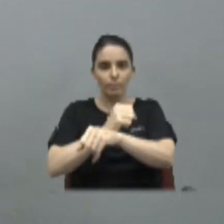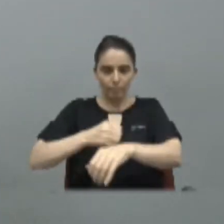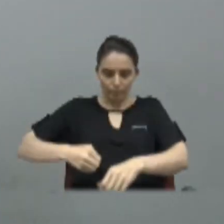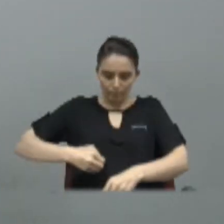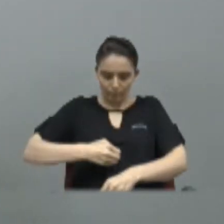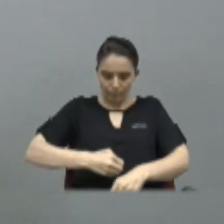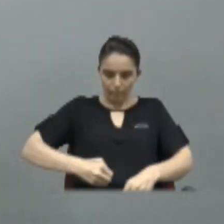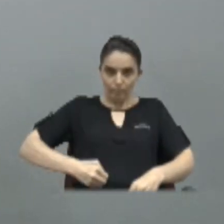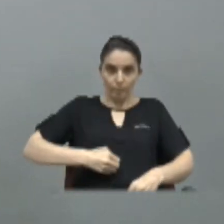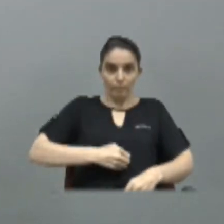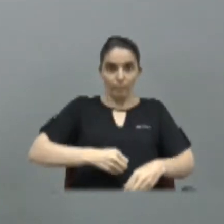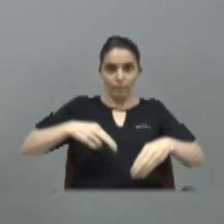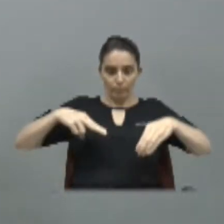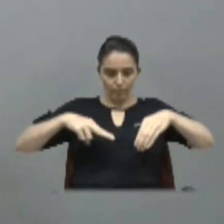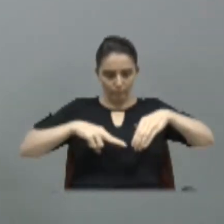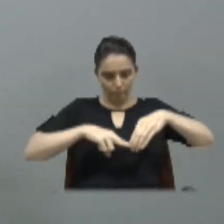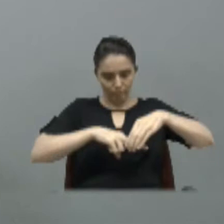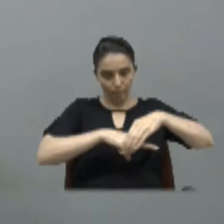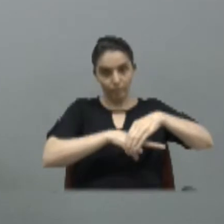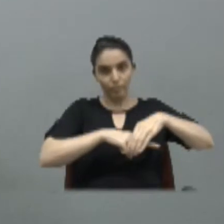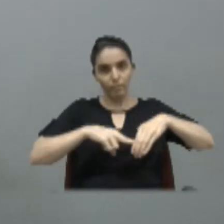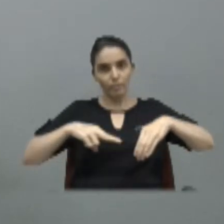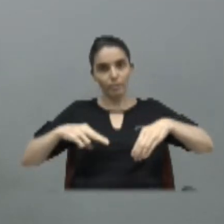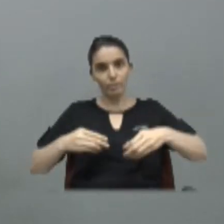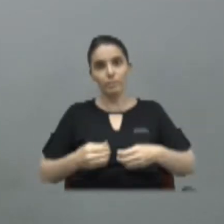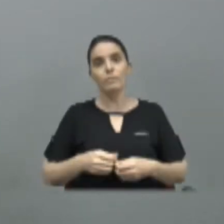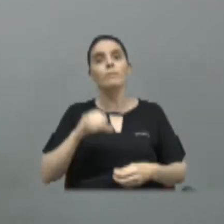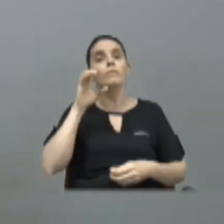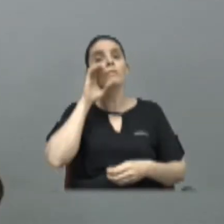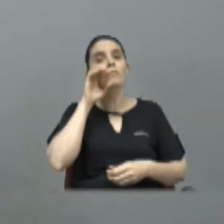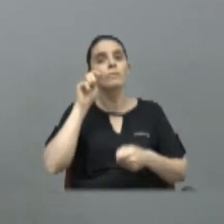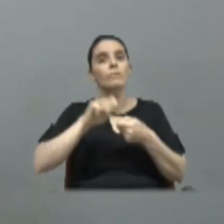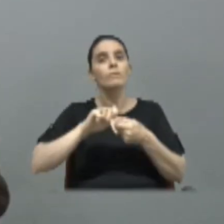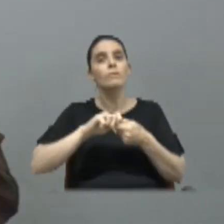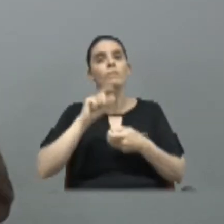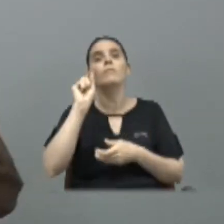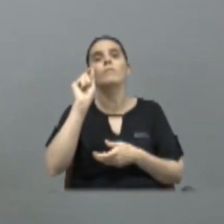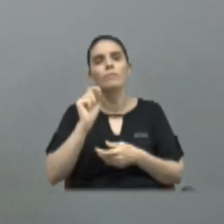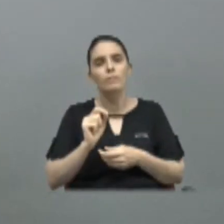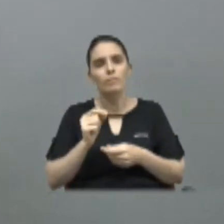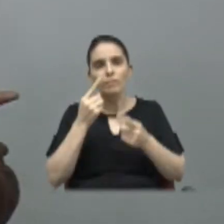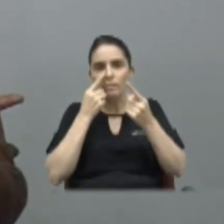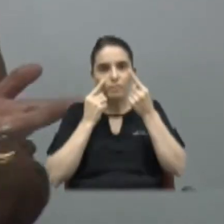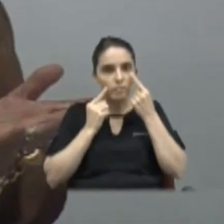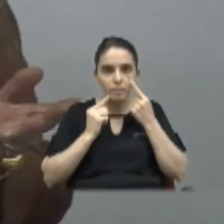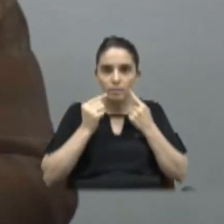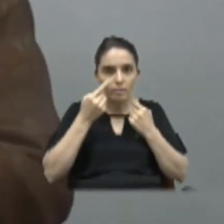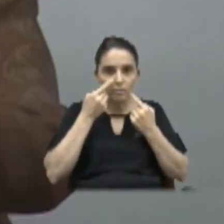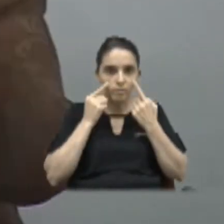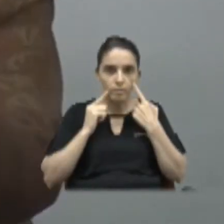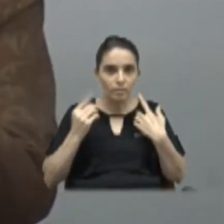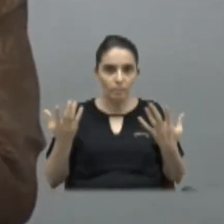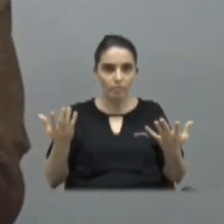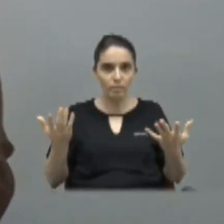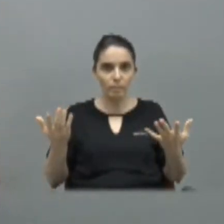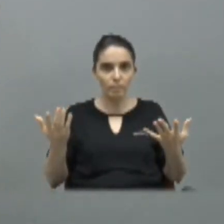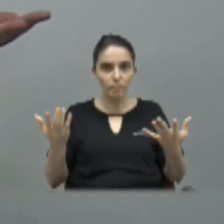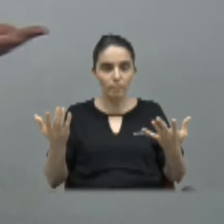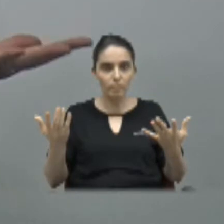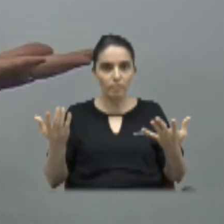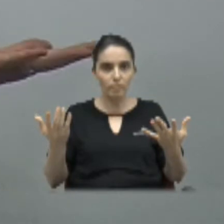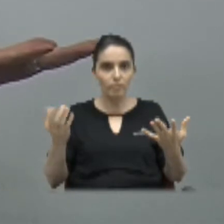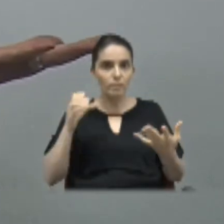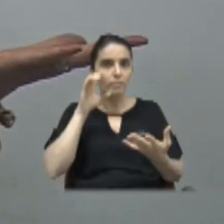Marcelo. E o que é que eu faço, doutor Marcelo? Eu choro, é isso? Eu vou lá, abraço e choro, falo, a nossa cidade não